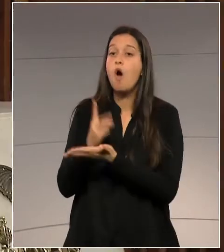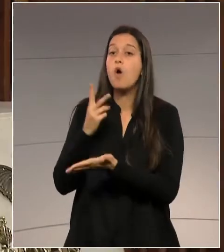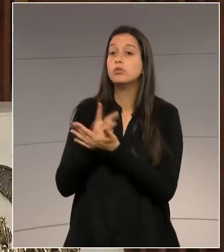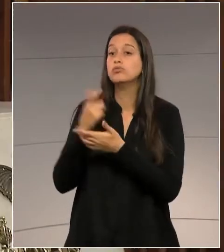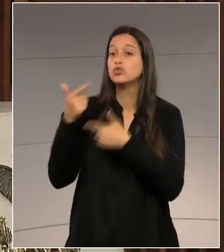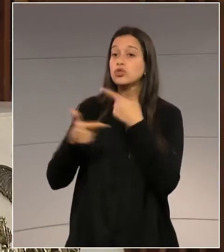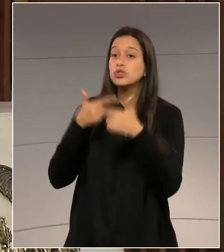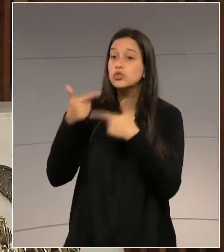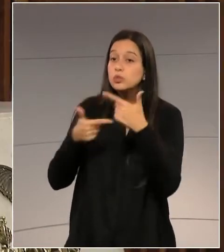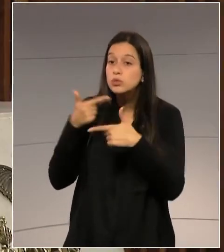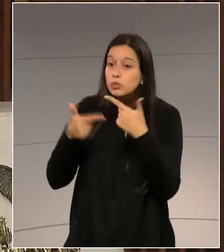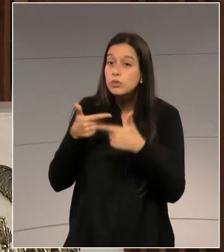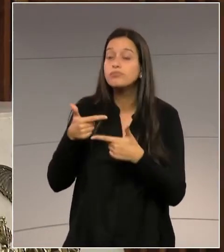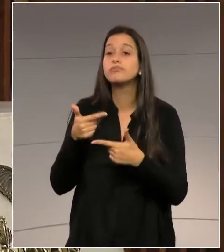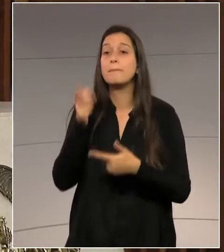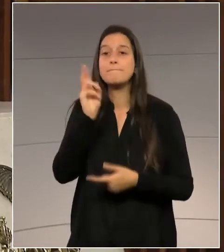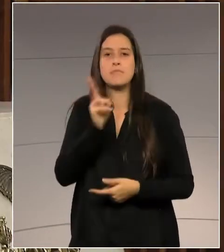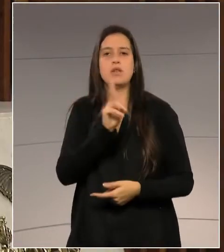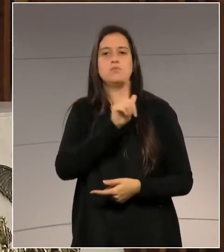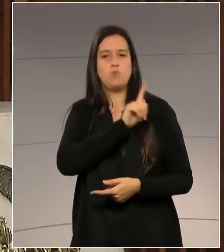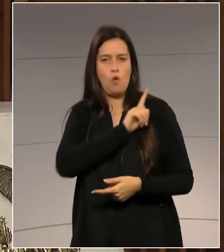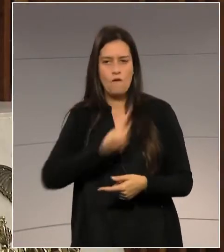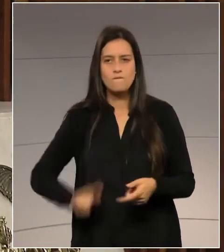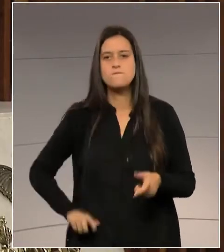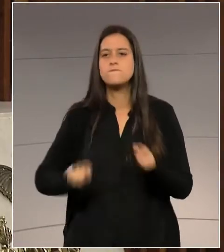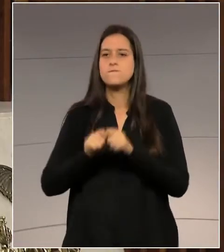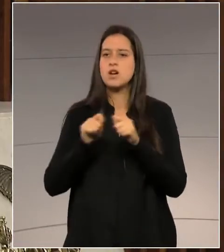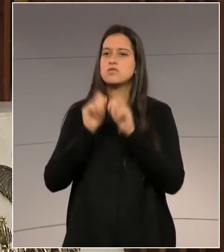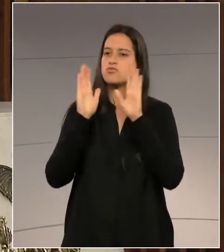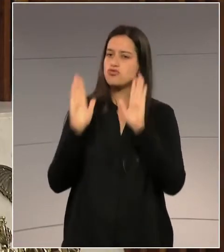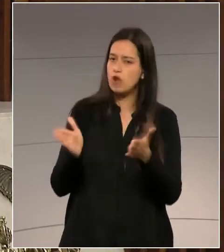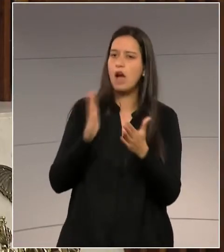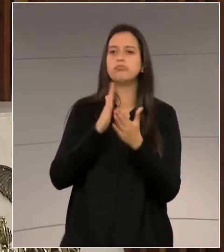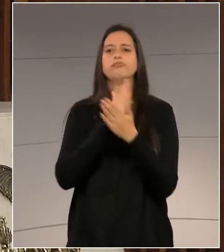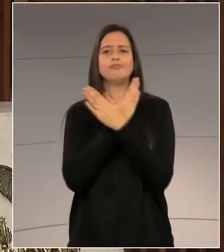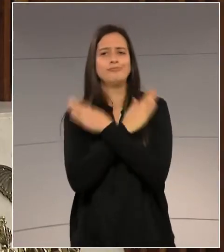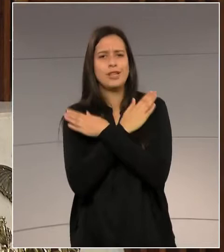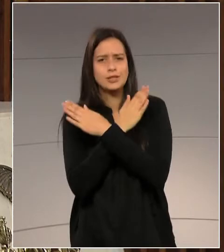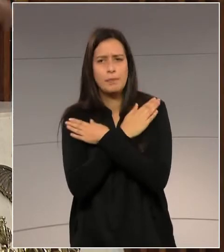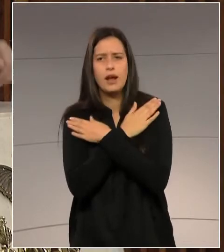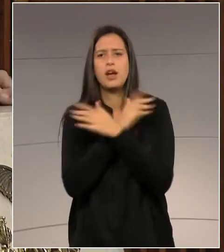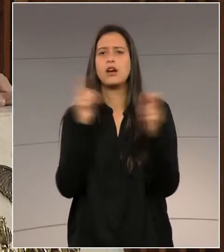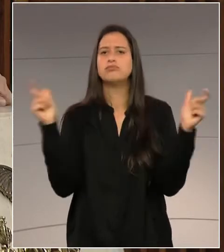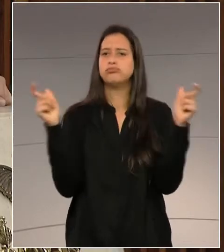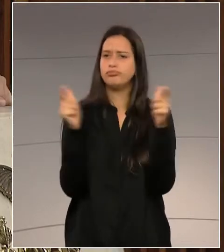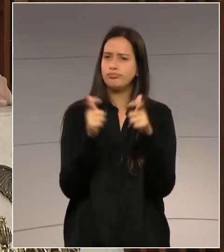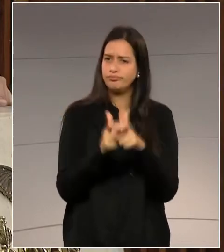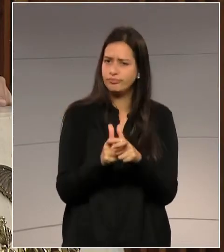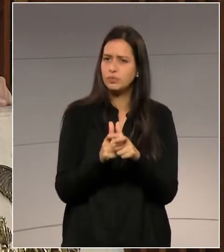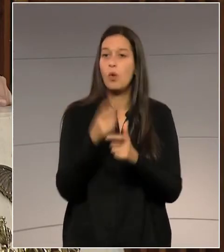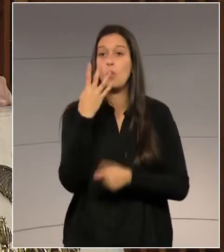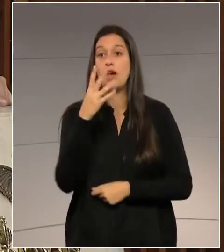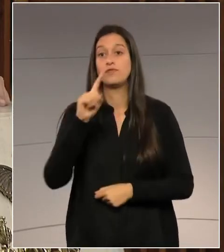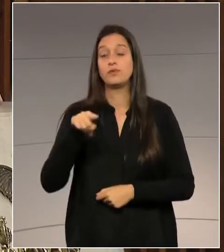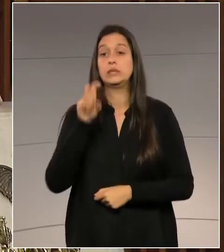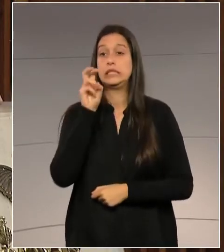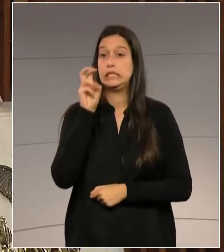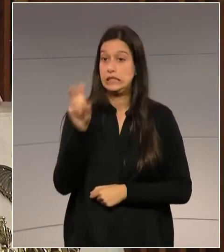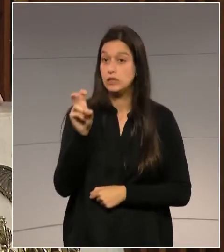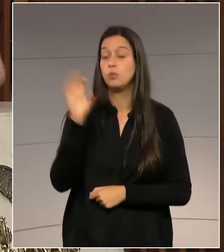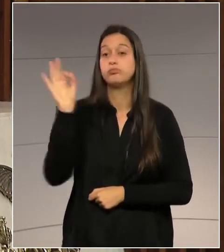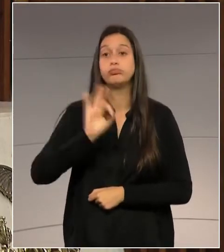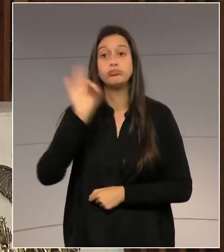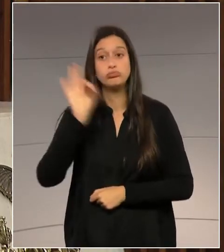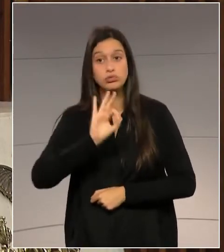quando deixou o seu governo onde o desemprego é de 4.5 por cento a menor taxa de desemprego já vista na economia do